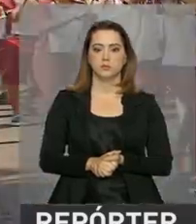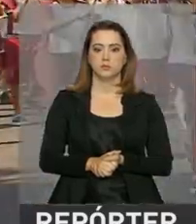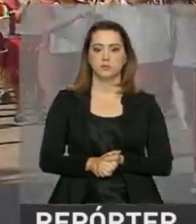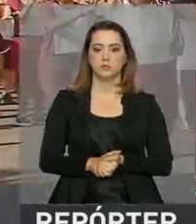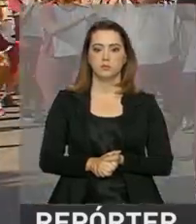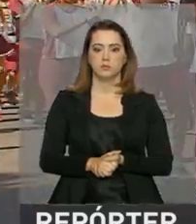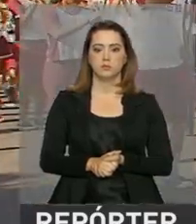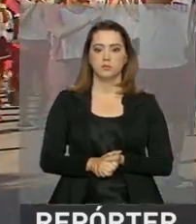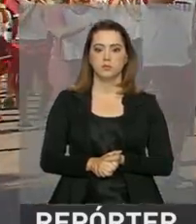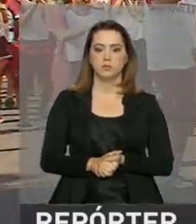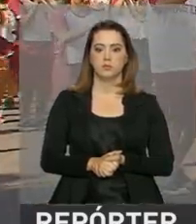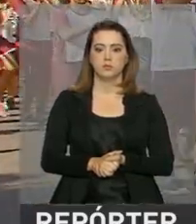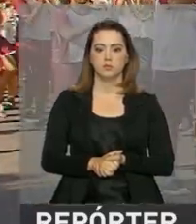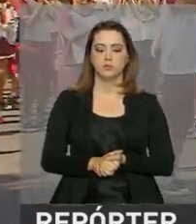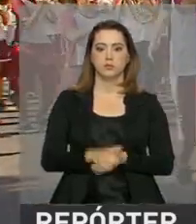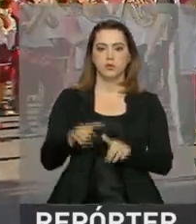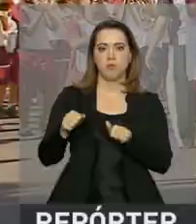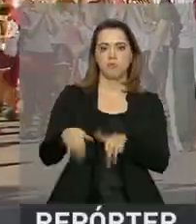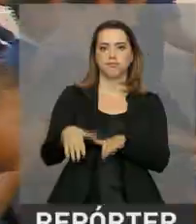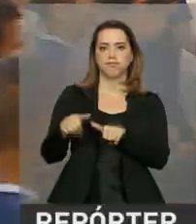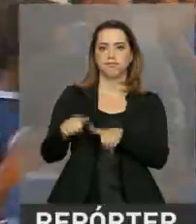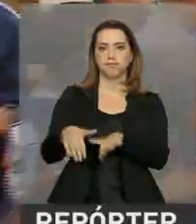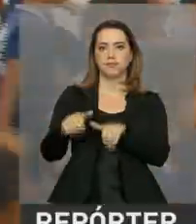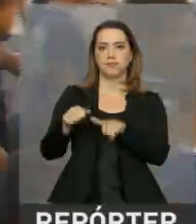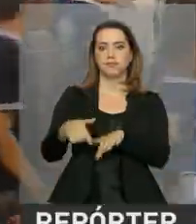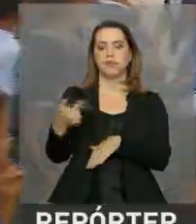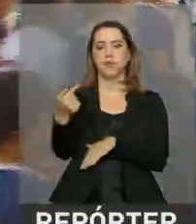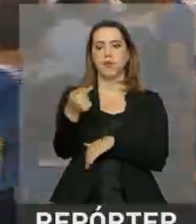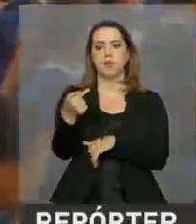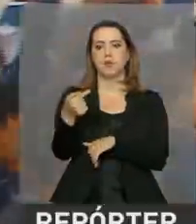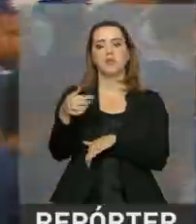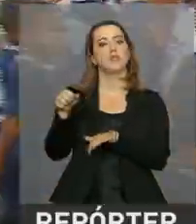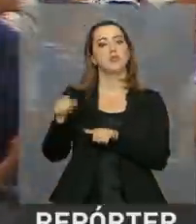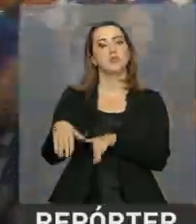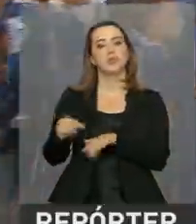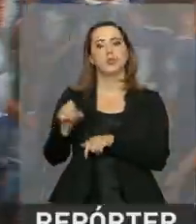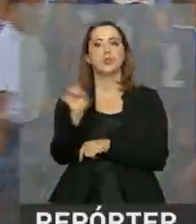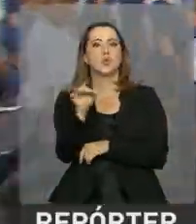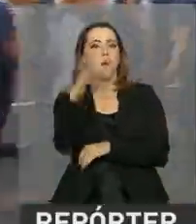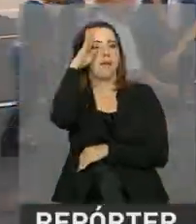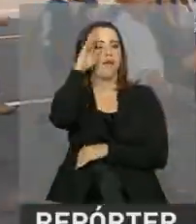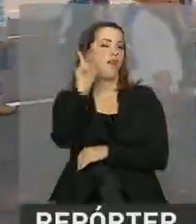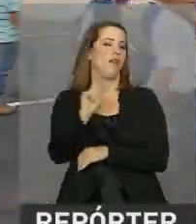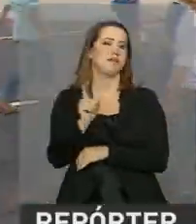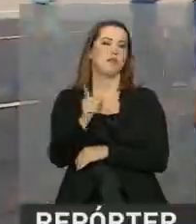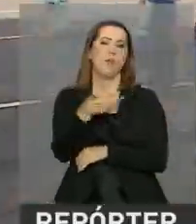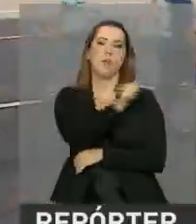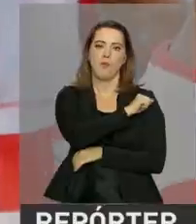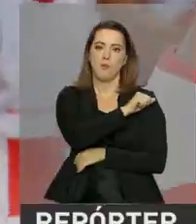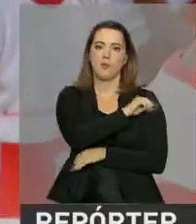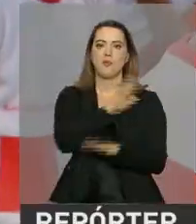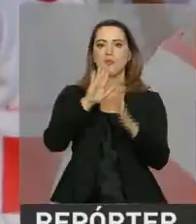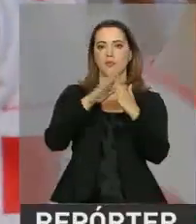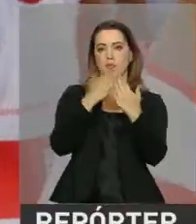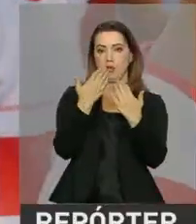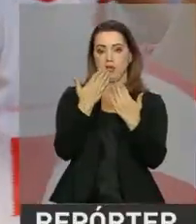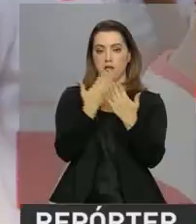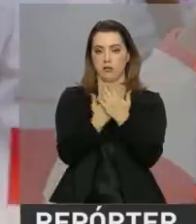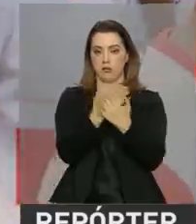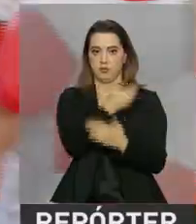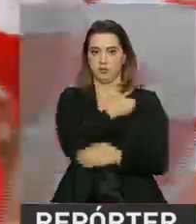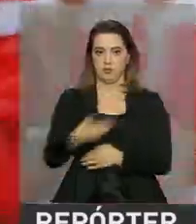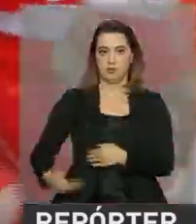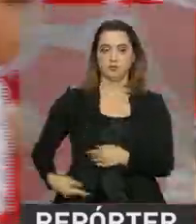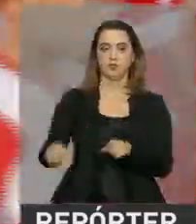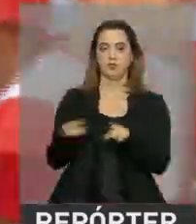desfile o desfile de 7 de setembro não é formado só de militares os alunos de escolas públicas sempre participam do